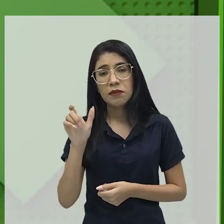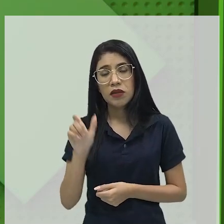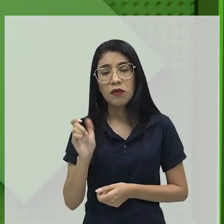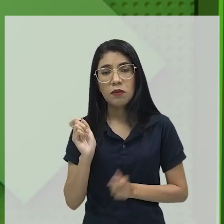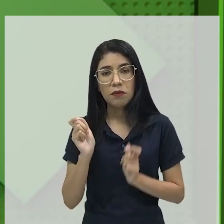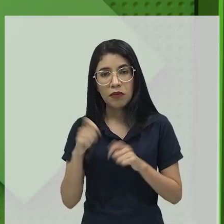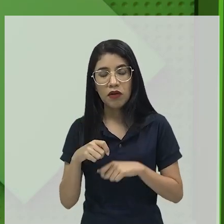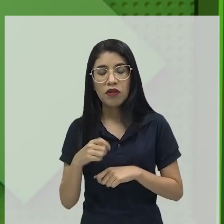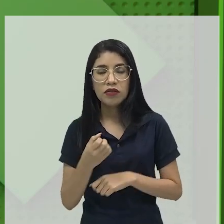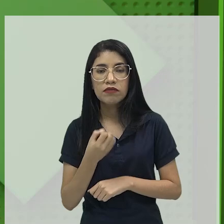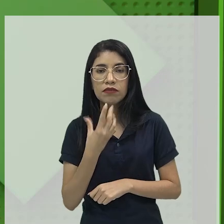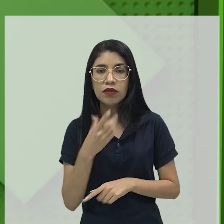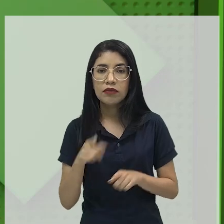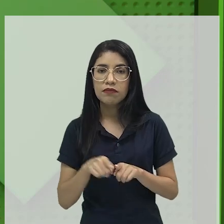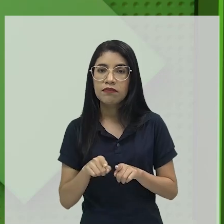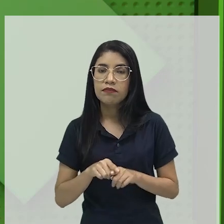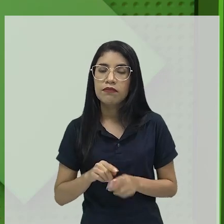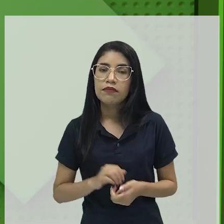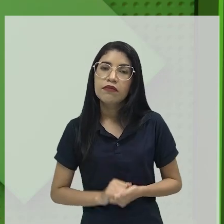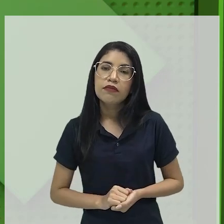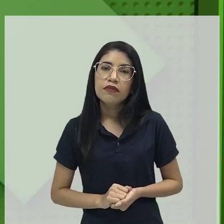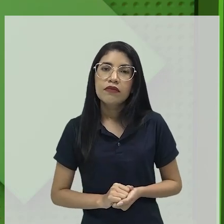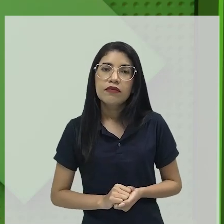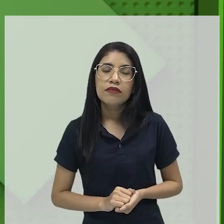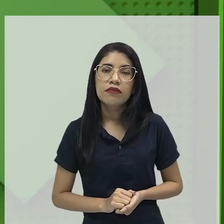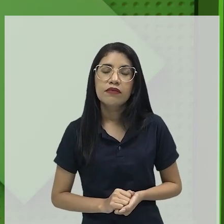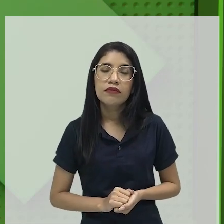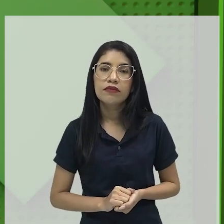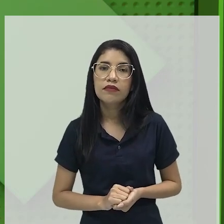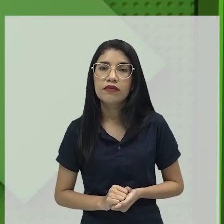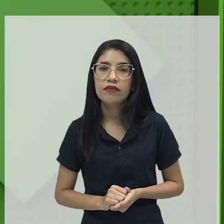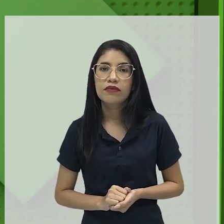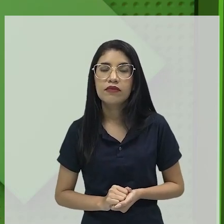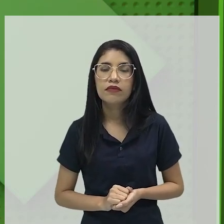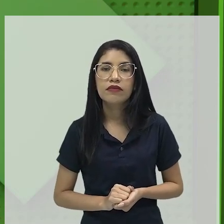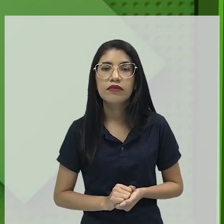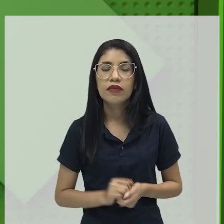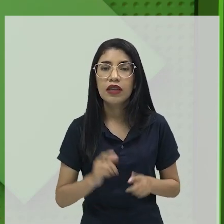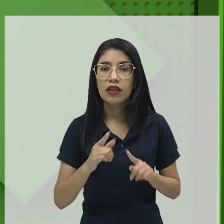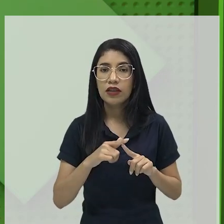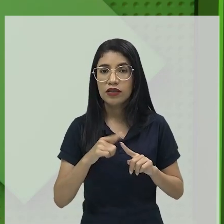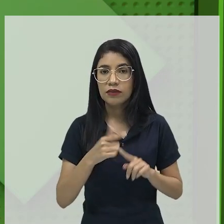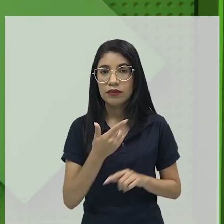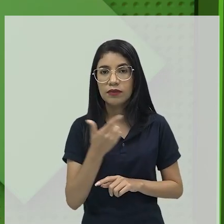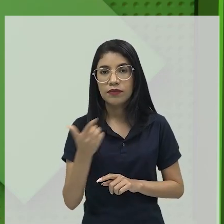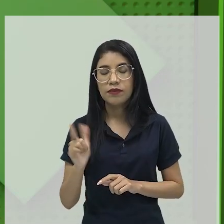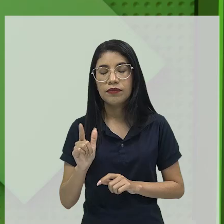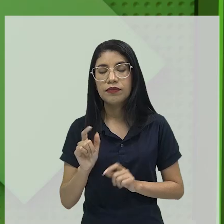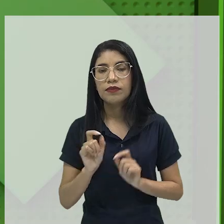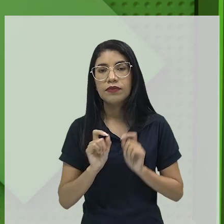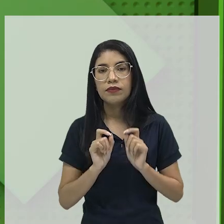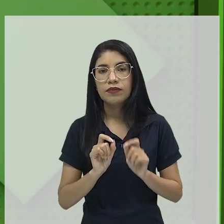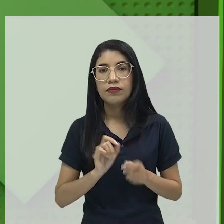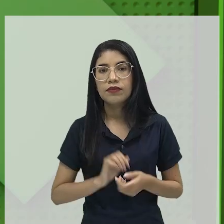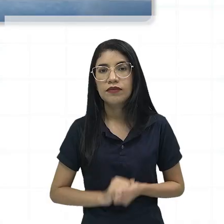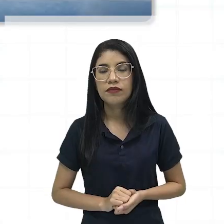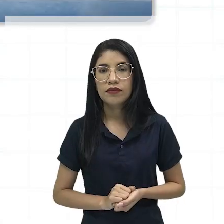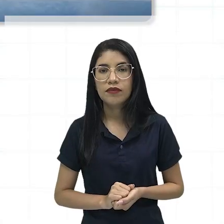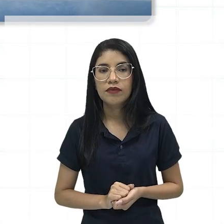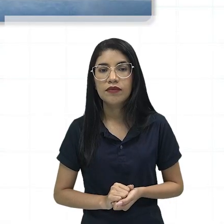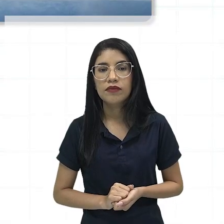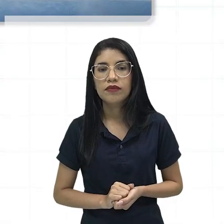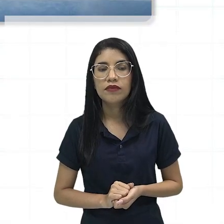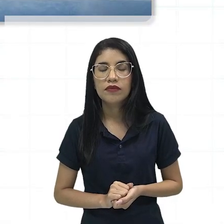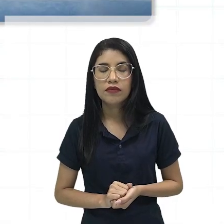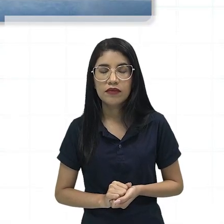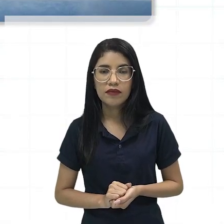puder fazer, é algo que vale a pena. Então, outro tipo de energia, né, de transformação de energia que a gente pode observar